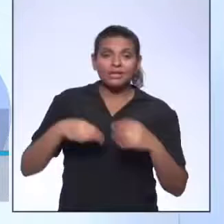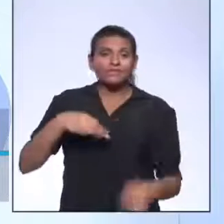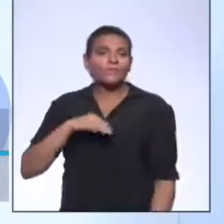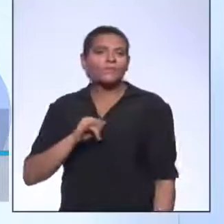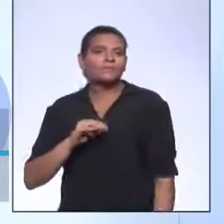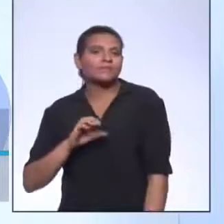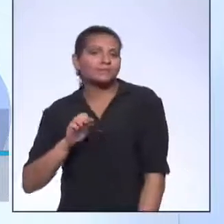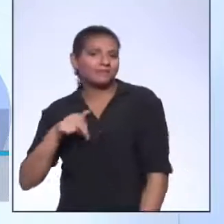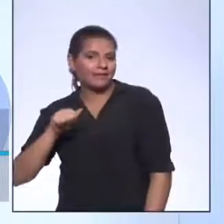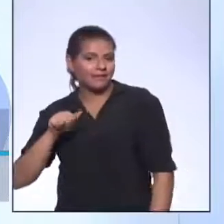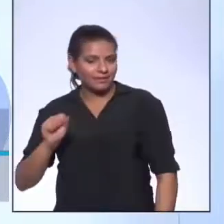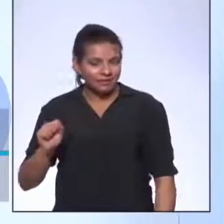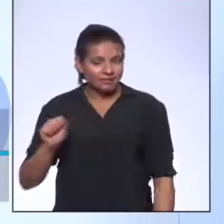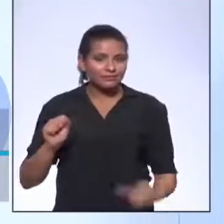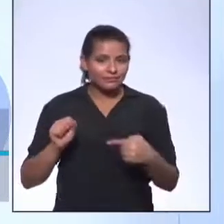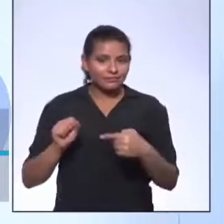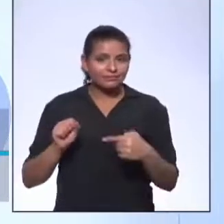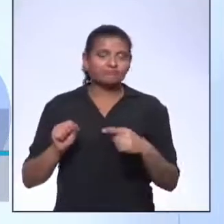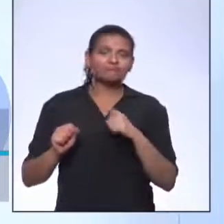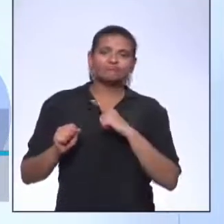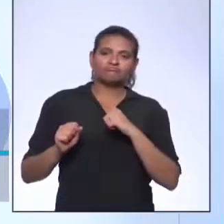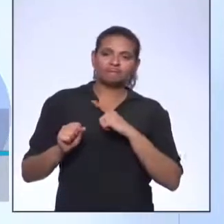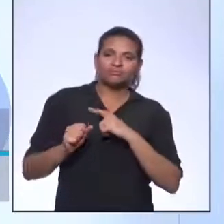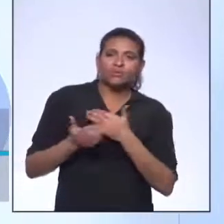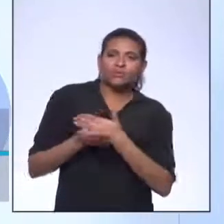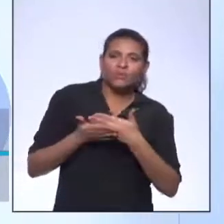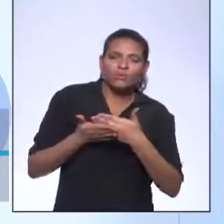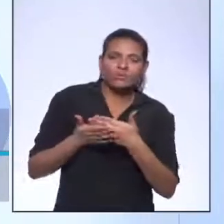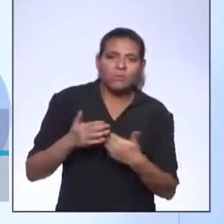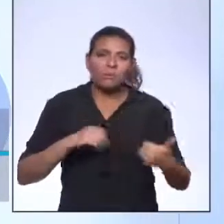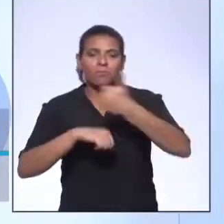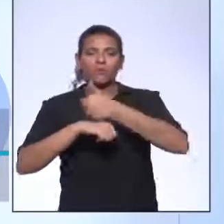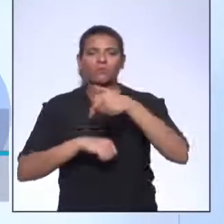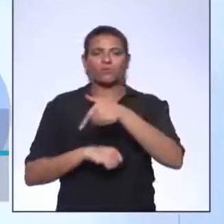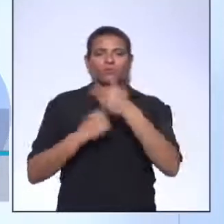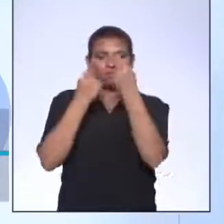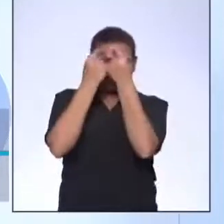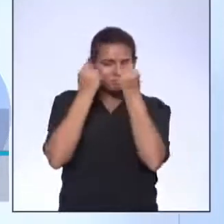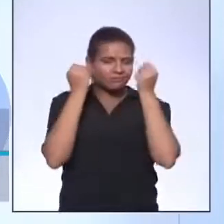que essas populações elas começaram a crescer, e